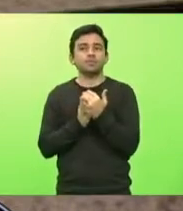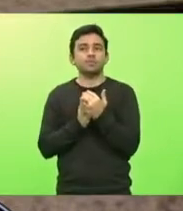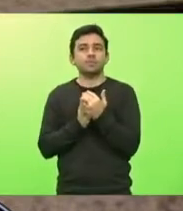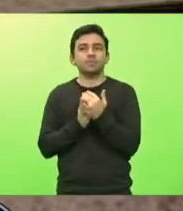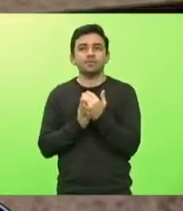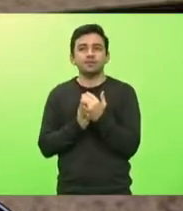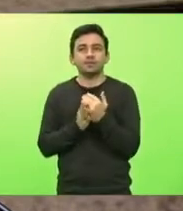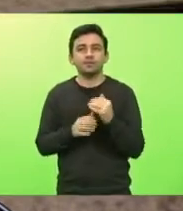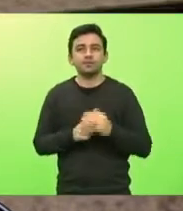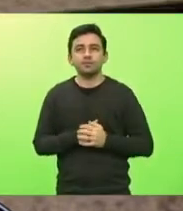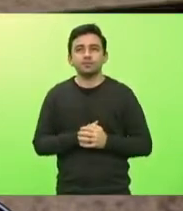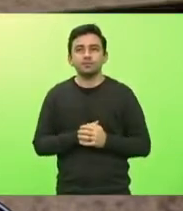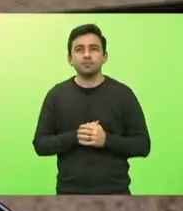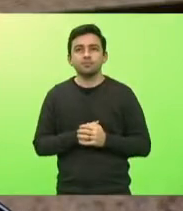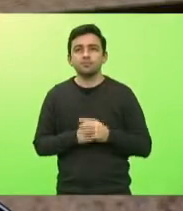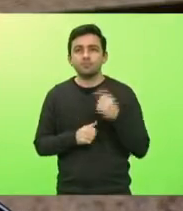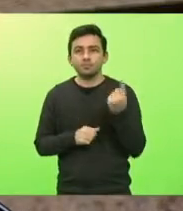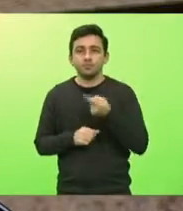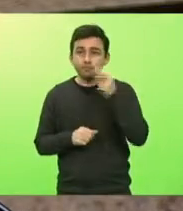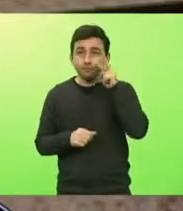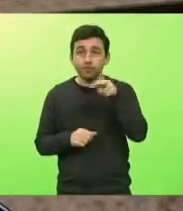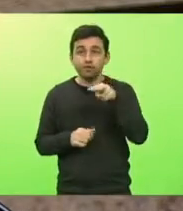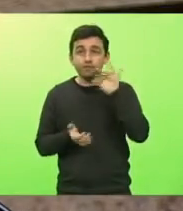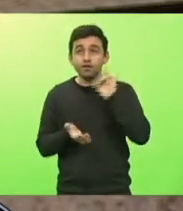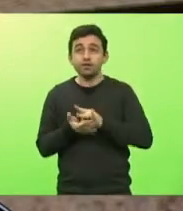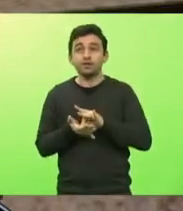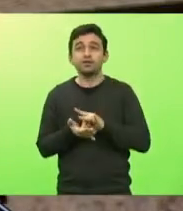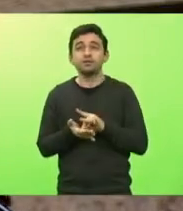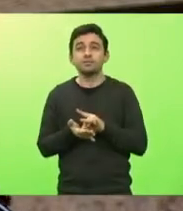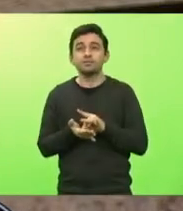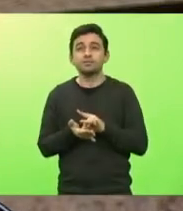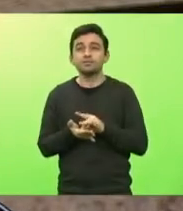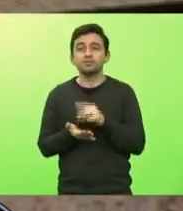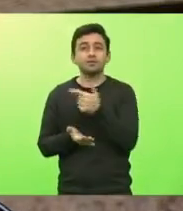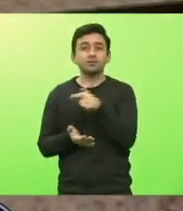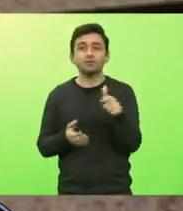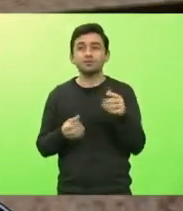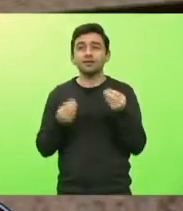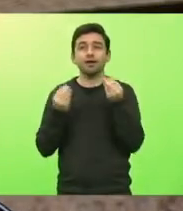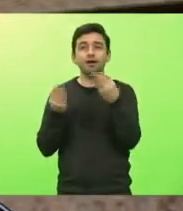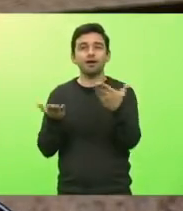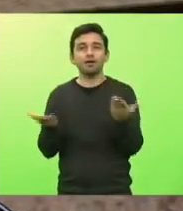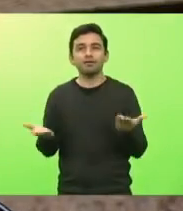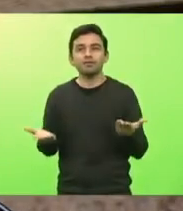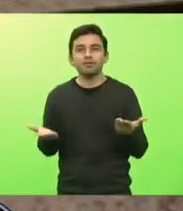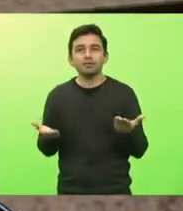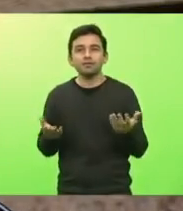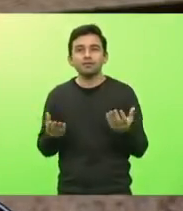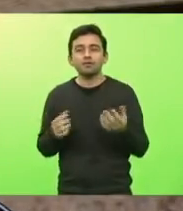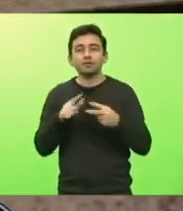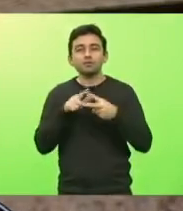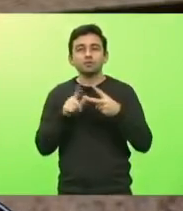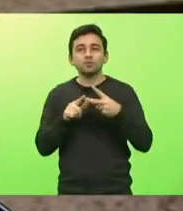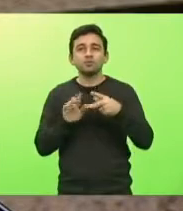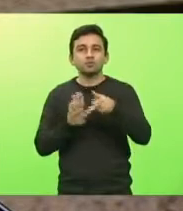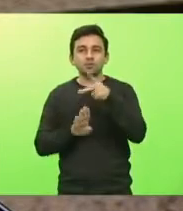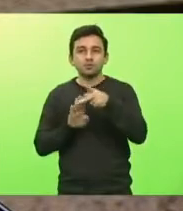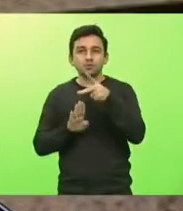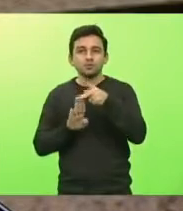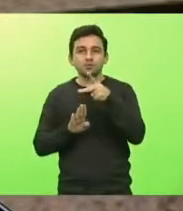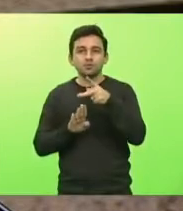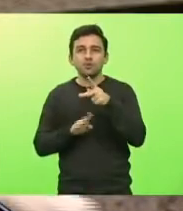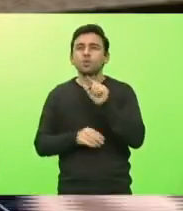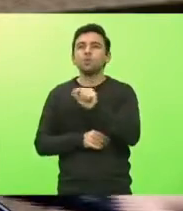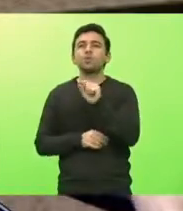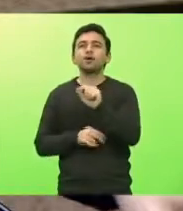gente pegou e viu que realmente eles também não tinham entregado ainda. Mais essas duas portarias. E sabe do que